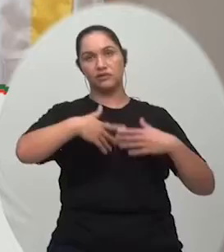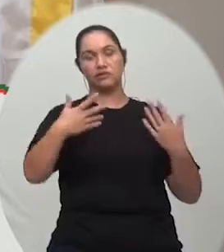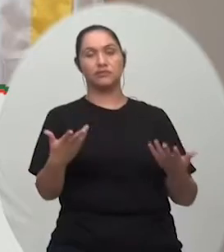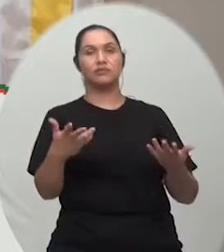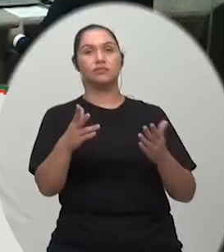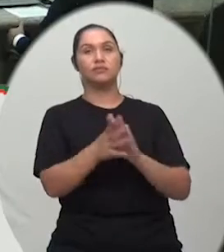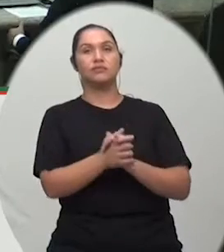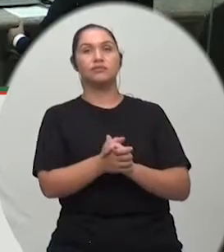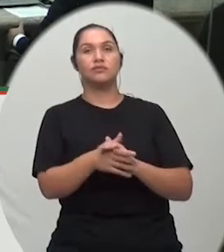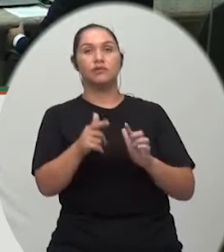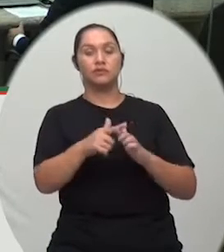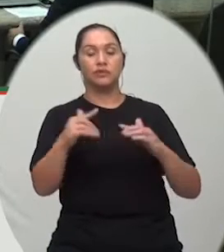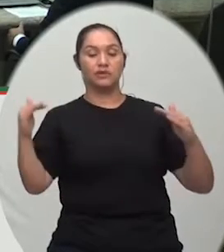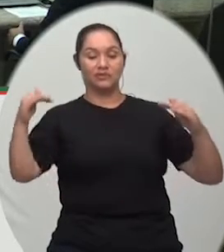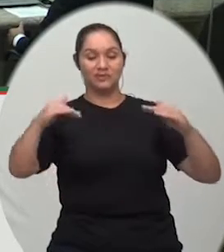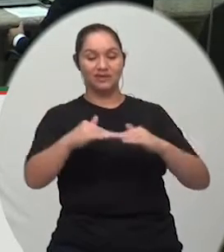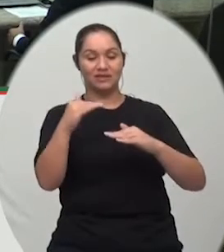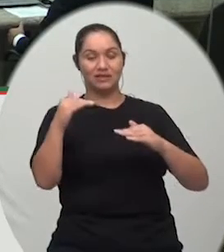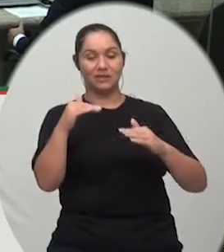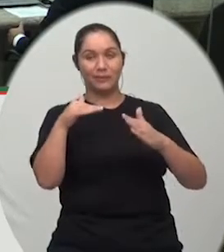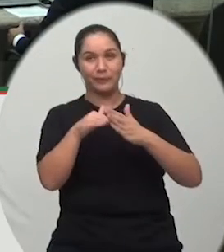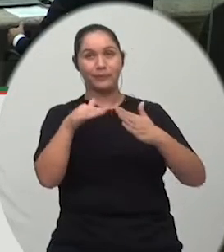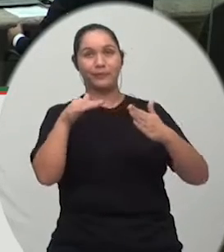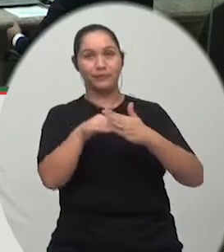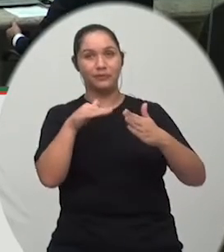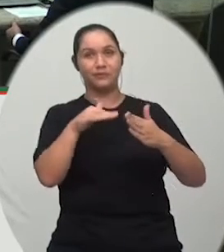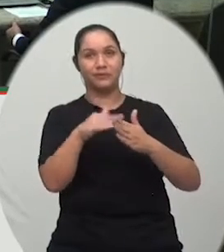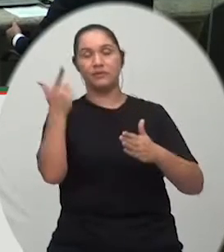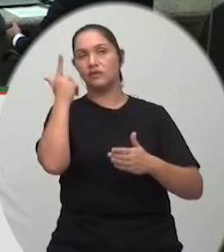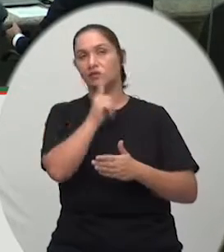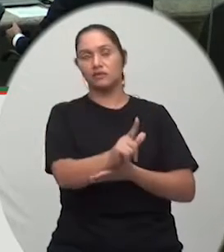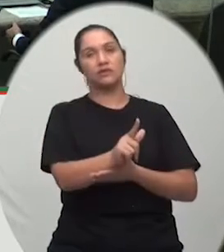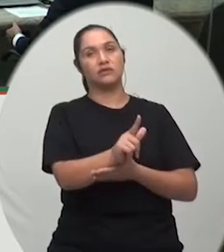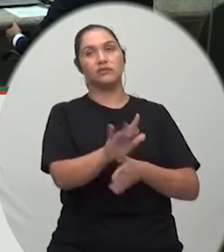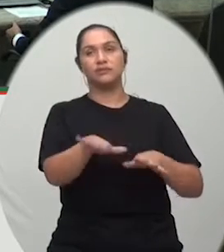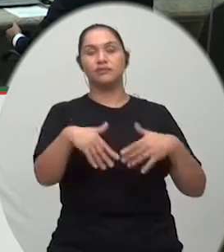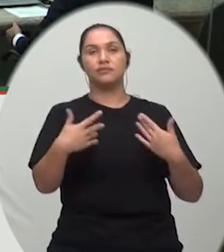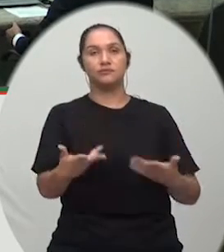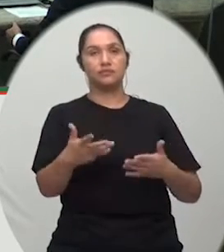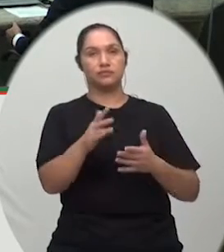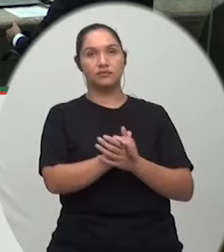totalmente trancado. Quer dizer, não se sabe quantas situações graves vêm